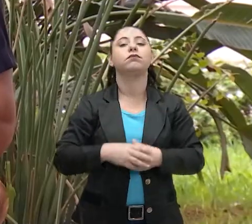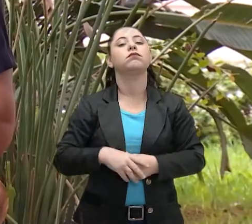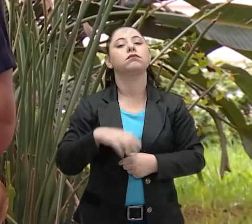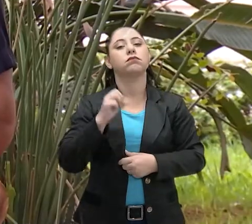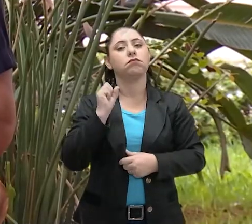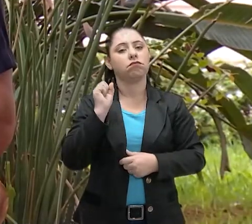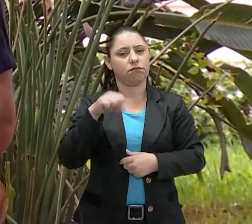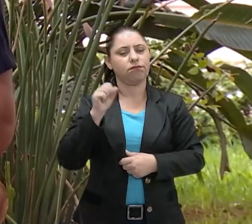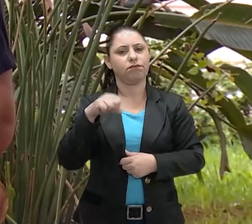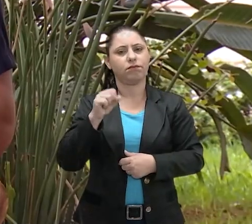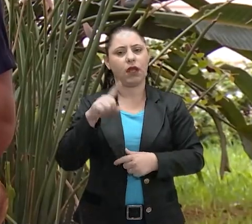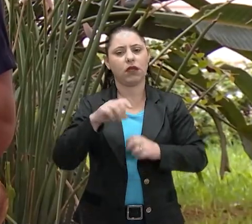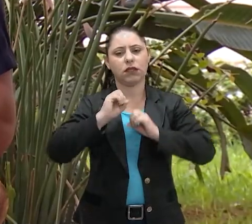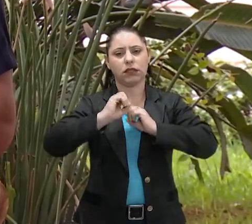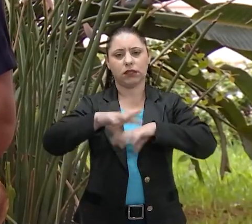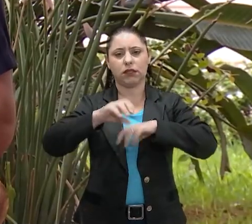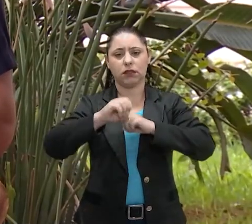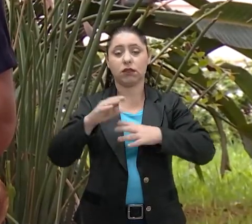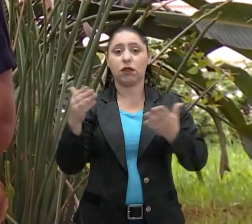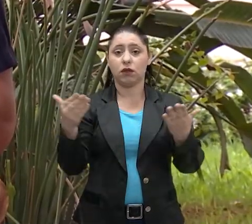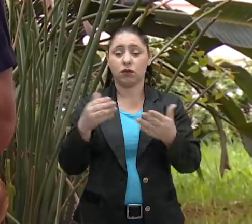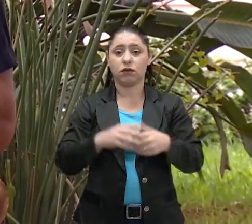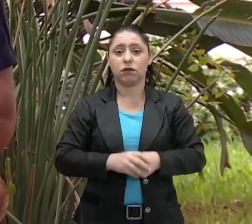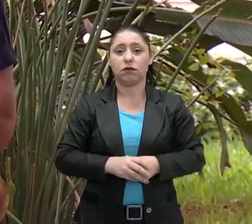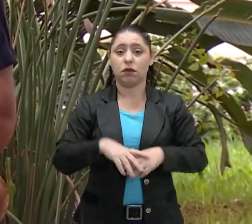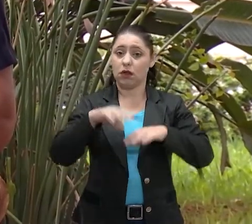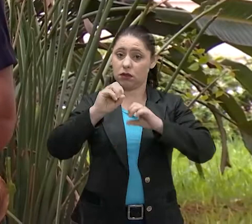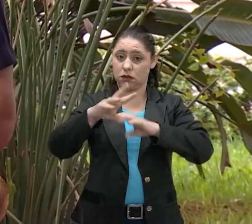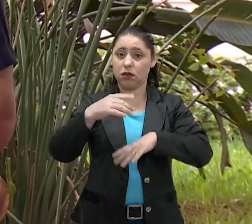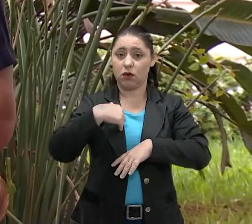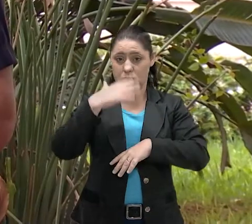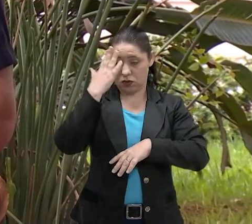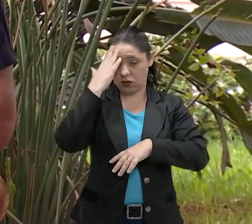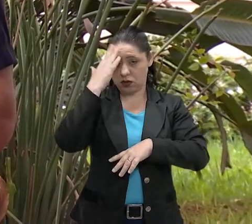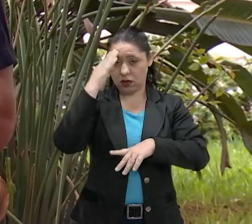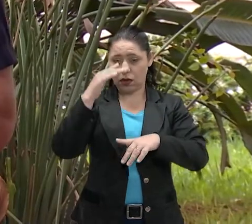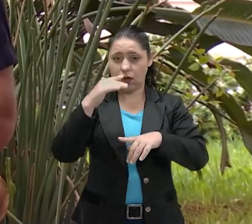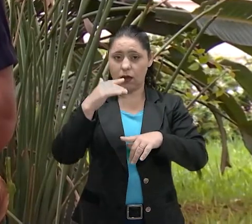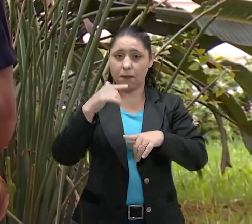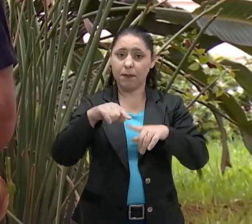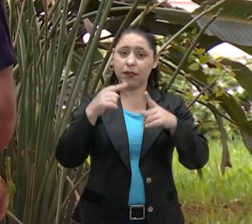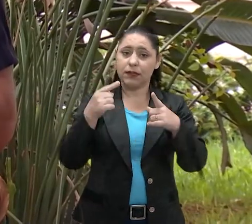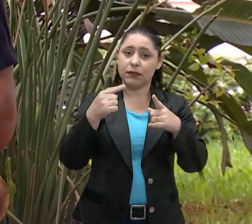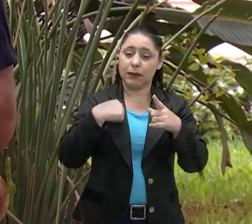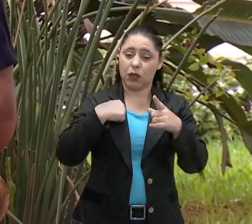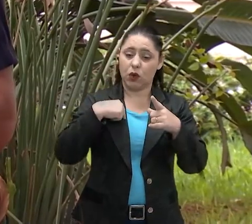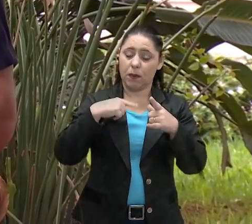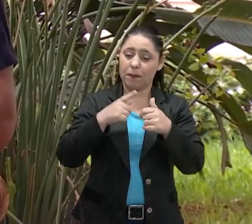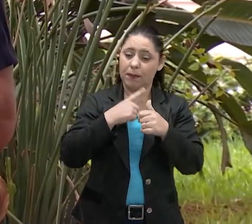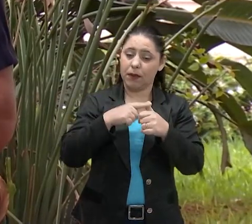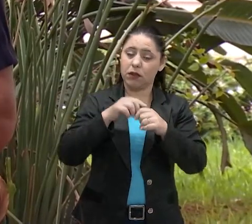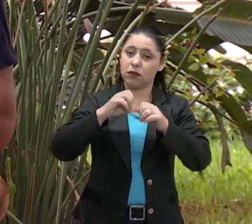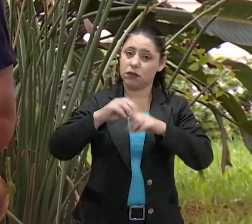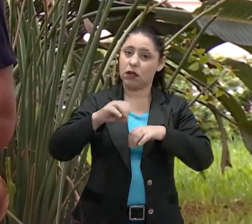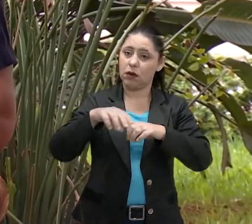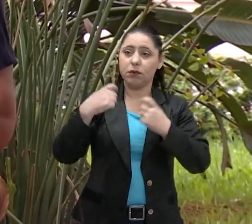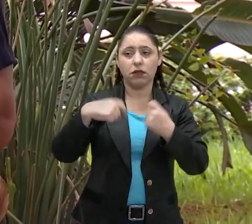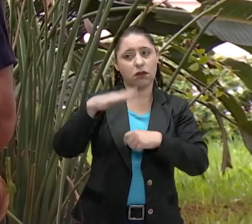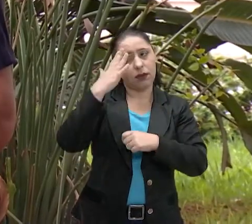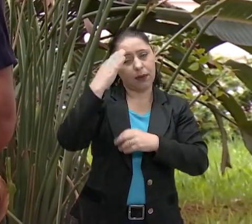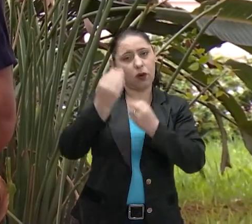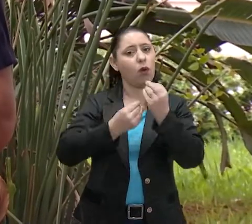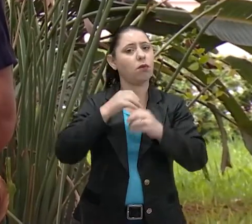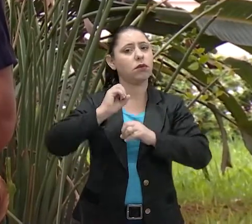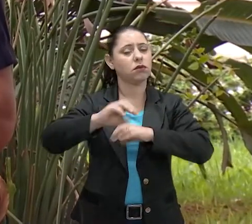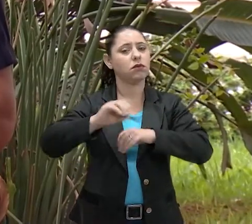tem ajudado. A minha intenção é ensinar agora, né, ensinar o que eu sei. E para eu ensinar, eu tenho que saber